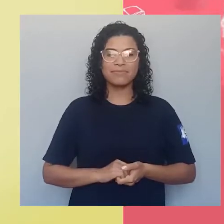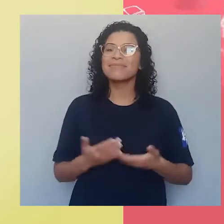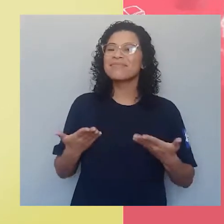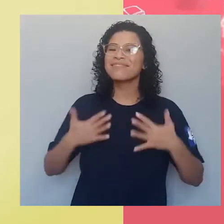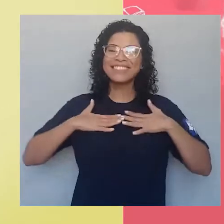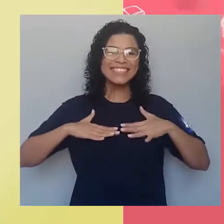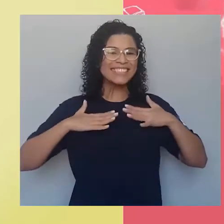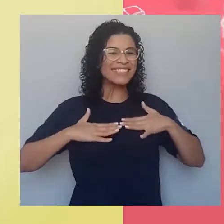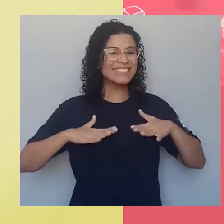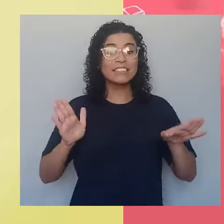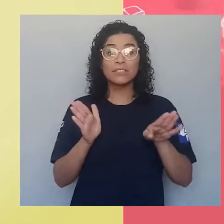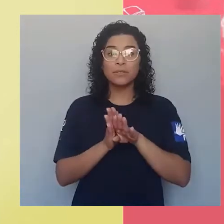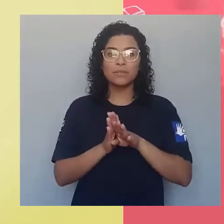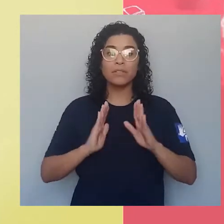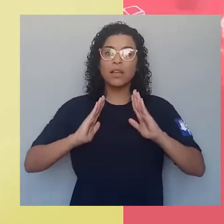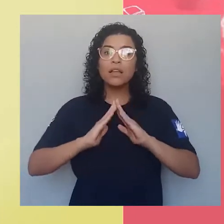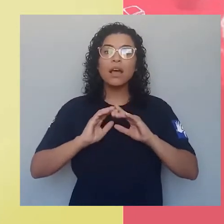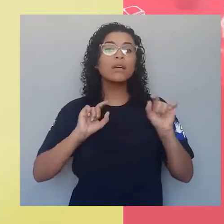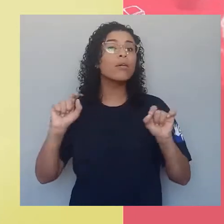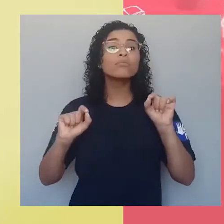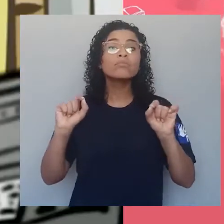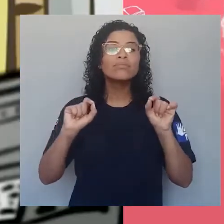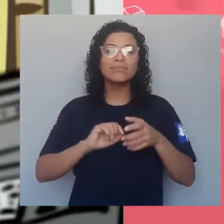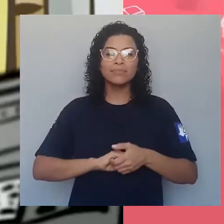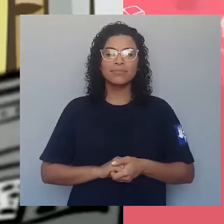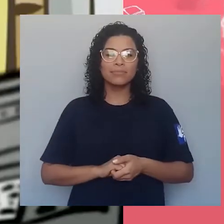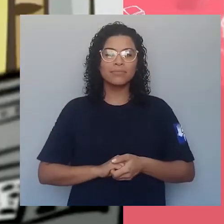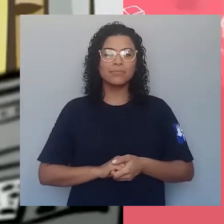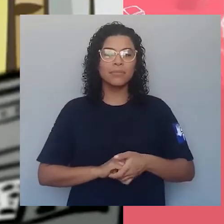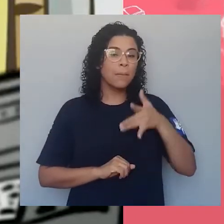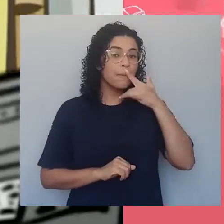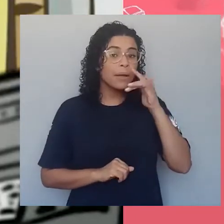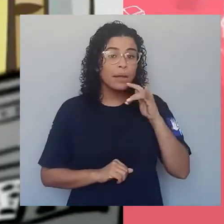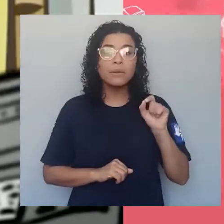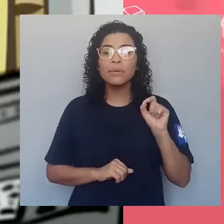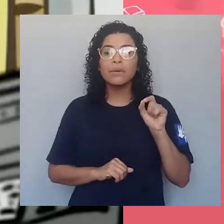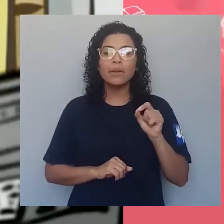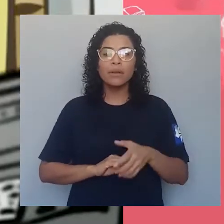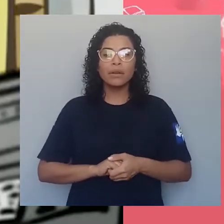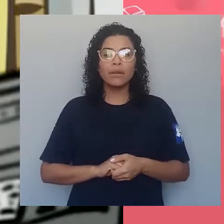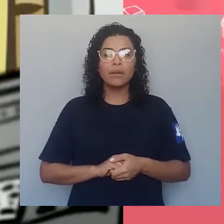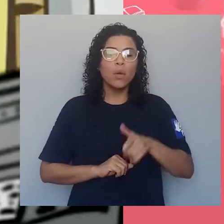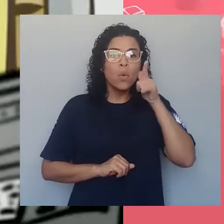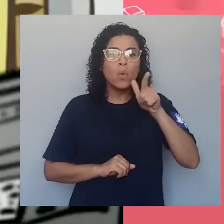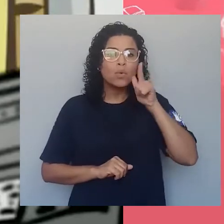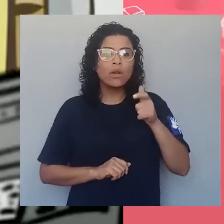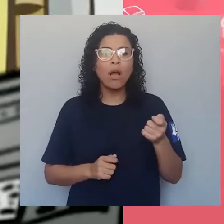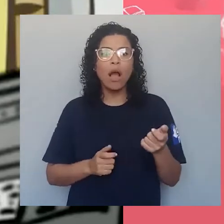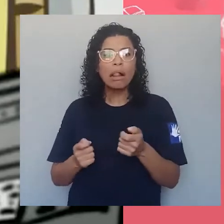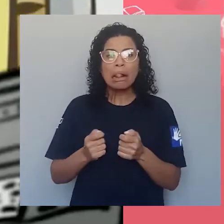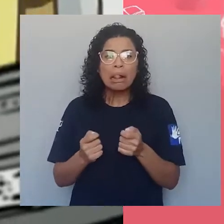Ah, chegamos. Tem alguém em casa? Vai. Tô apertando, não responde. Ele não